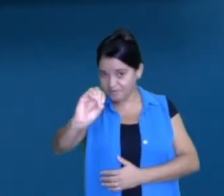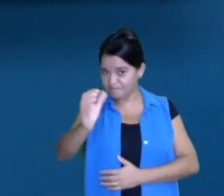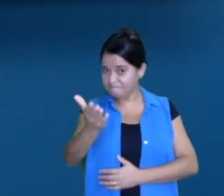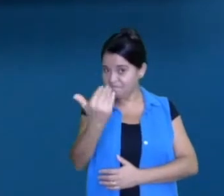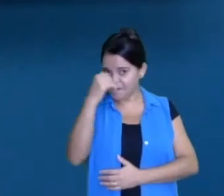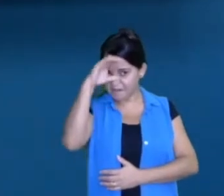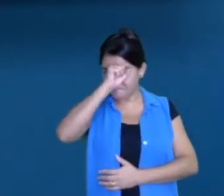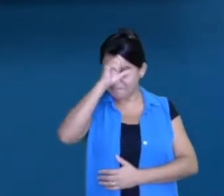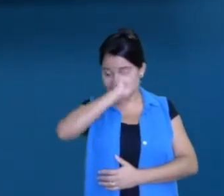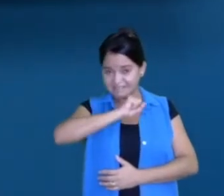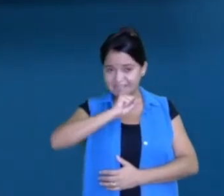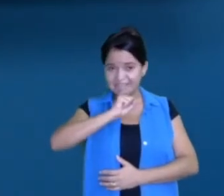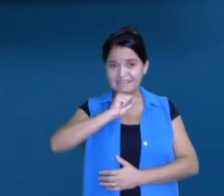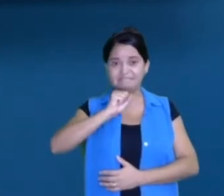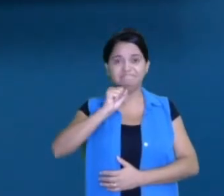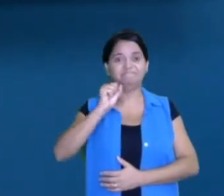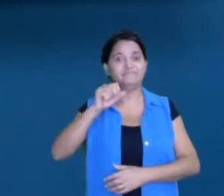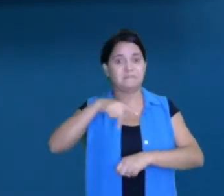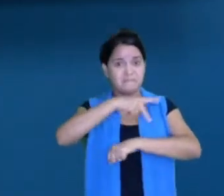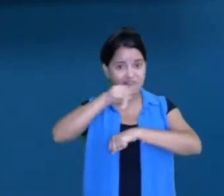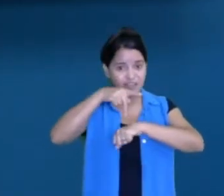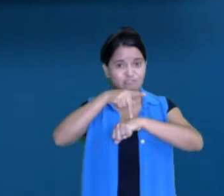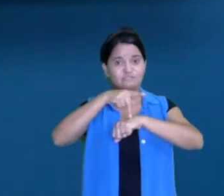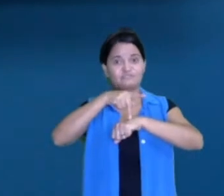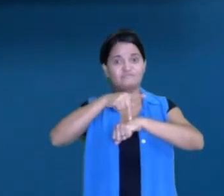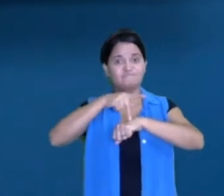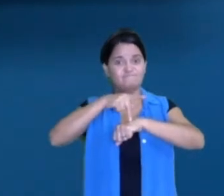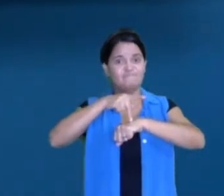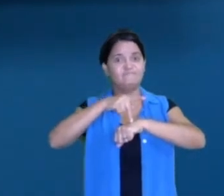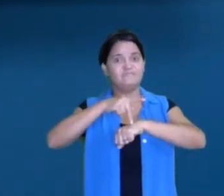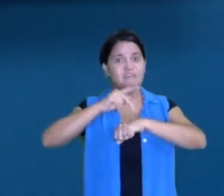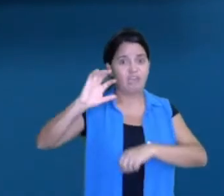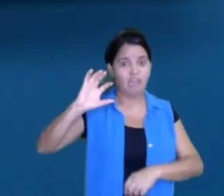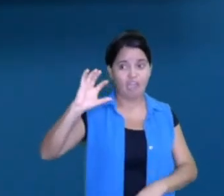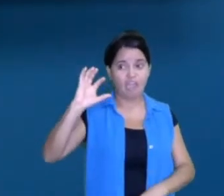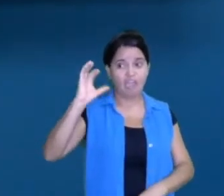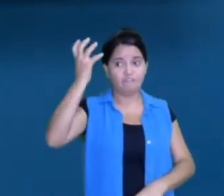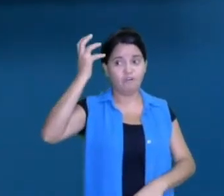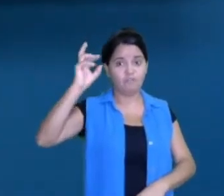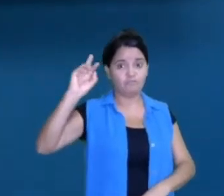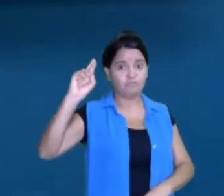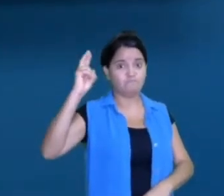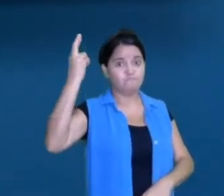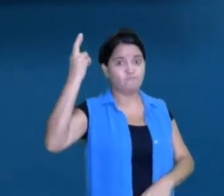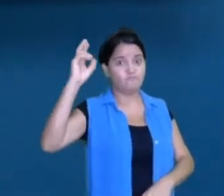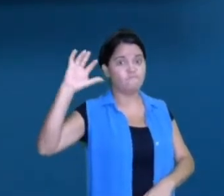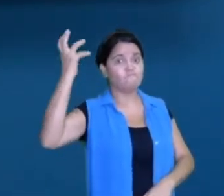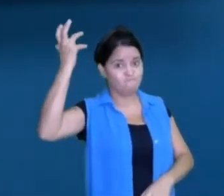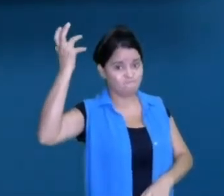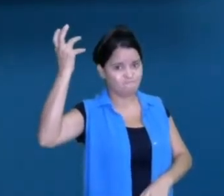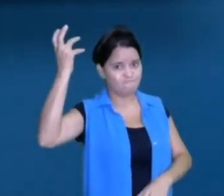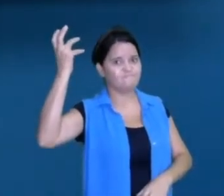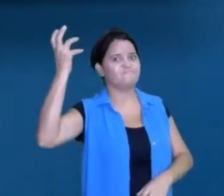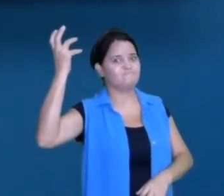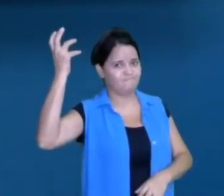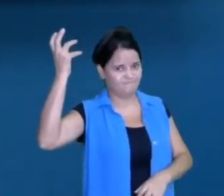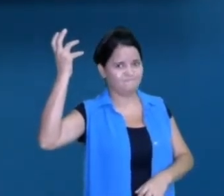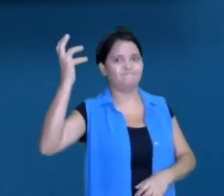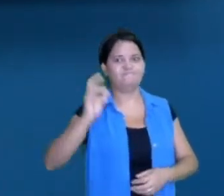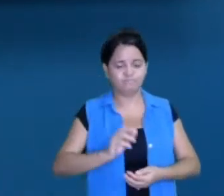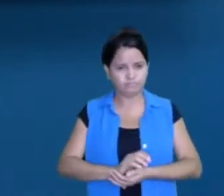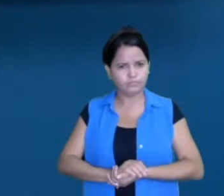Olá pessoal, História com o professor Flávio Alexandre, Revolução Russa. Bom, quem não já ouviu falar do